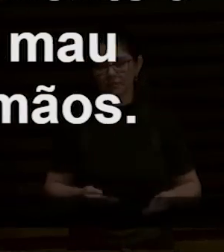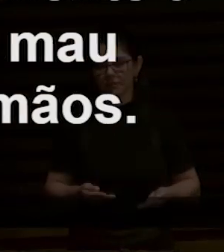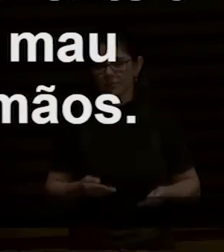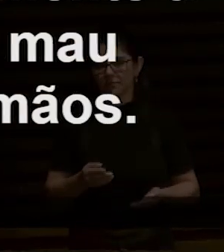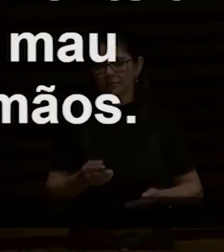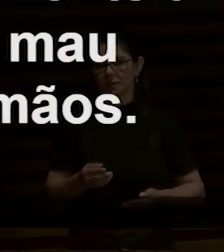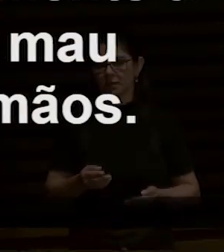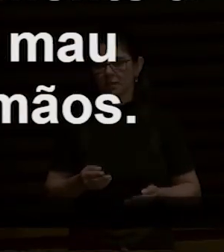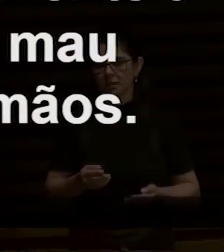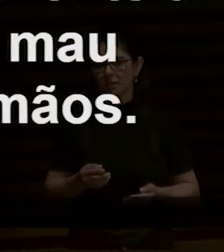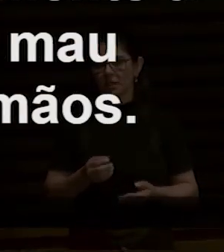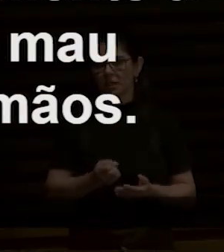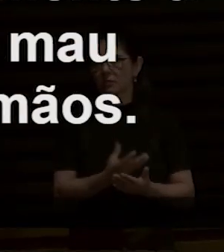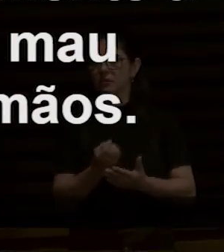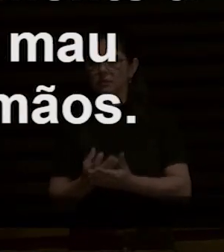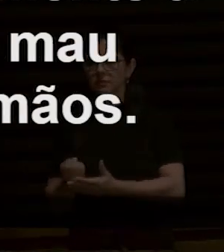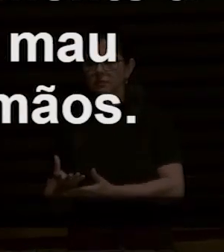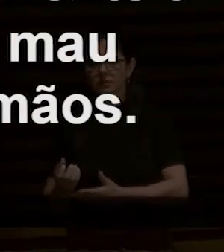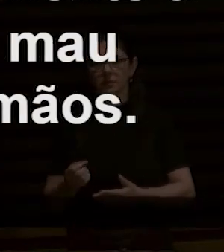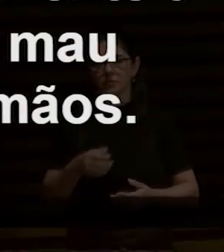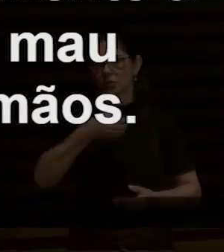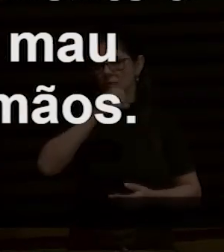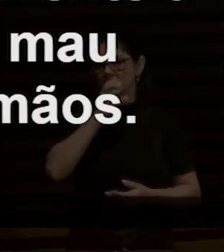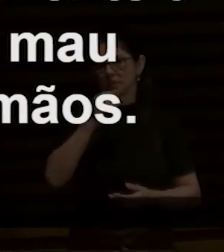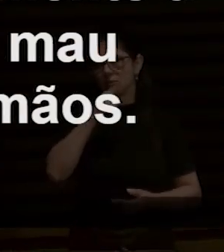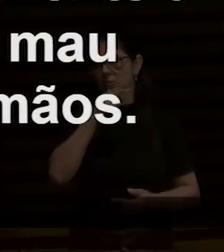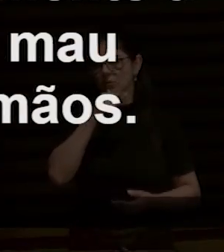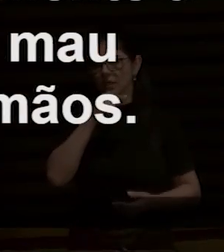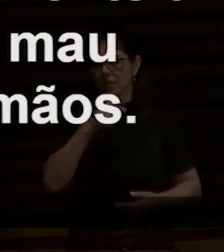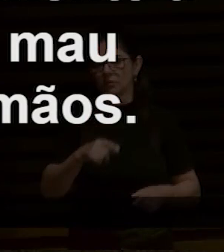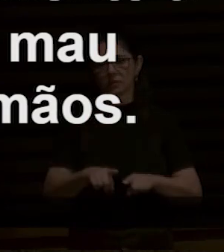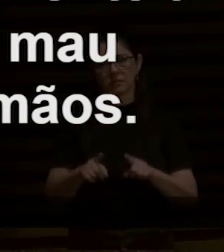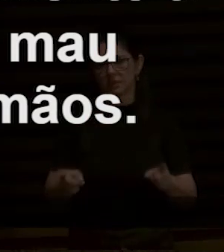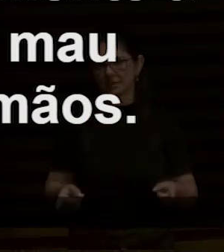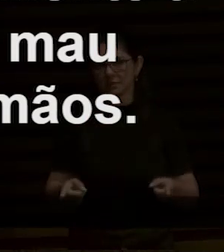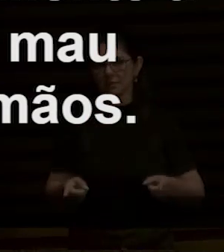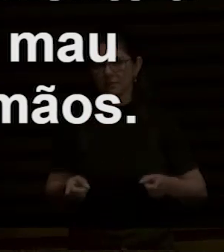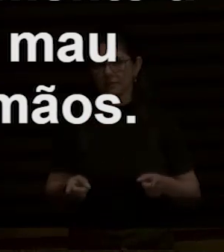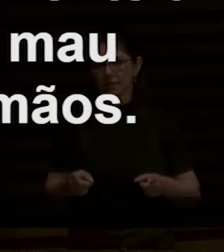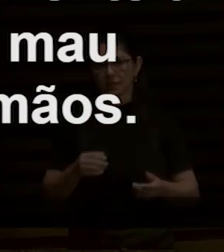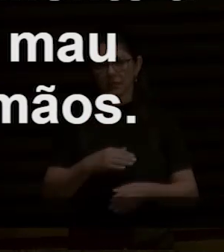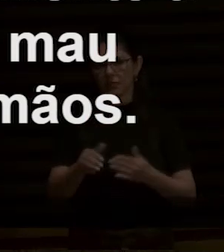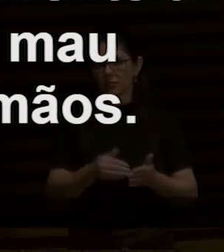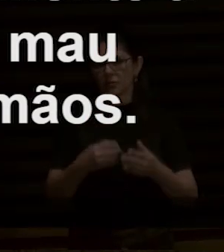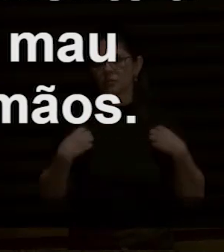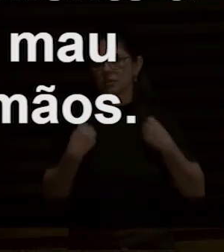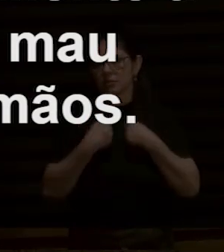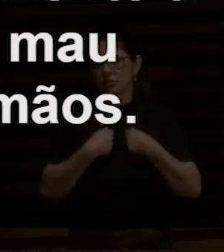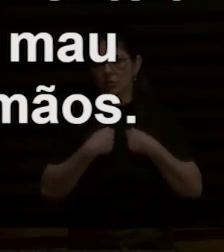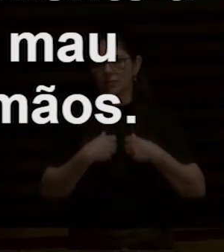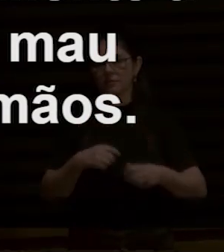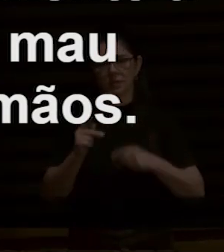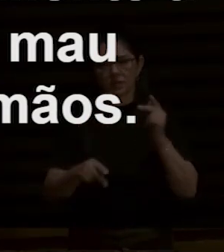bebam água, mas sejam cobertos de pano de saco, tanto os homens como os animais, e clamarão